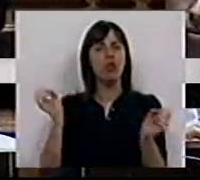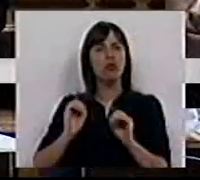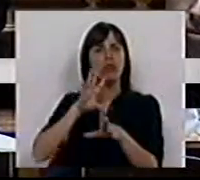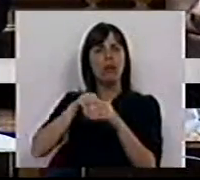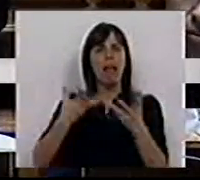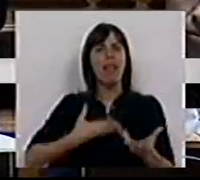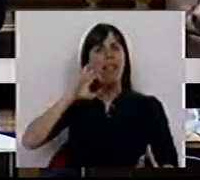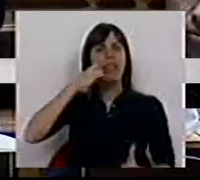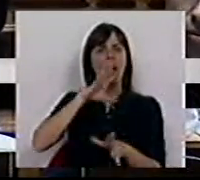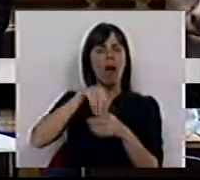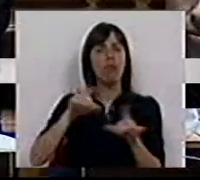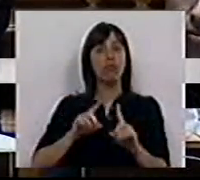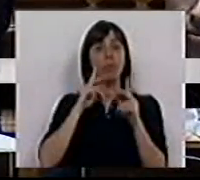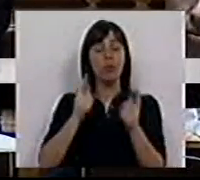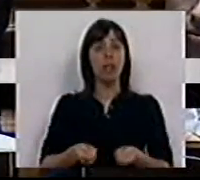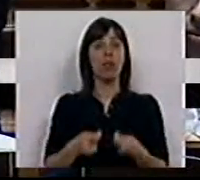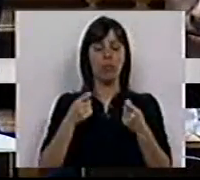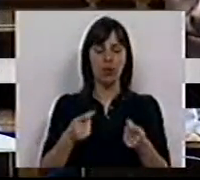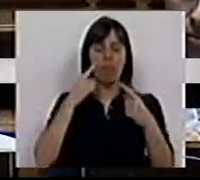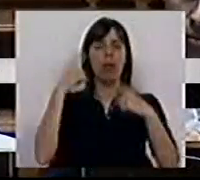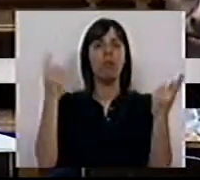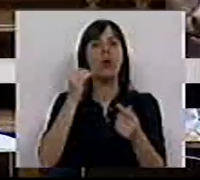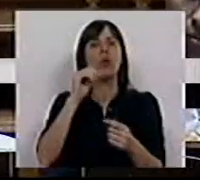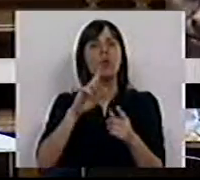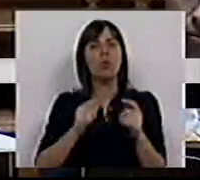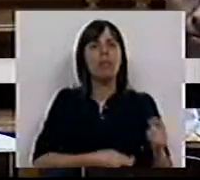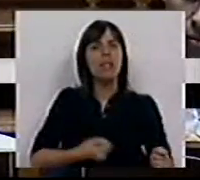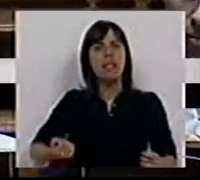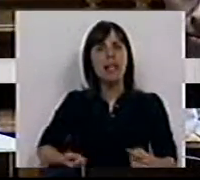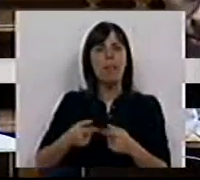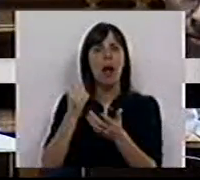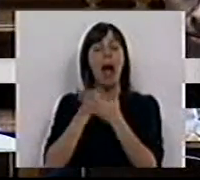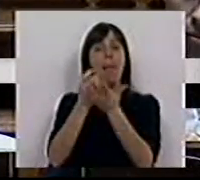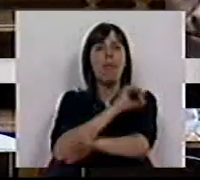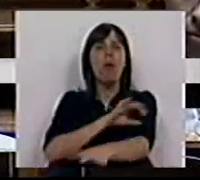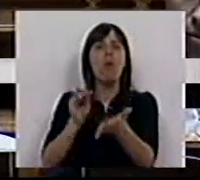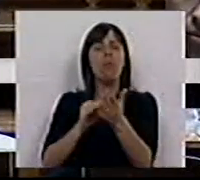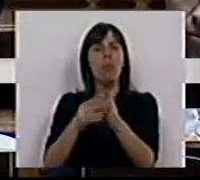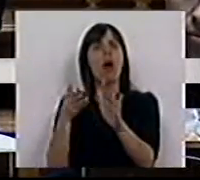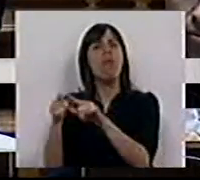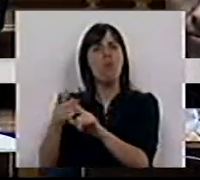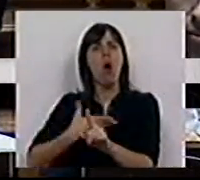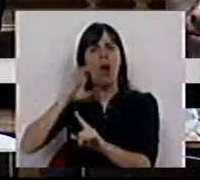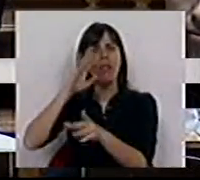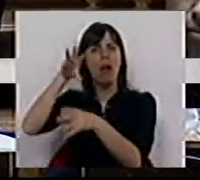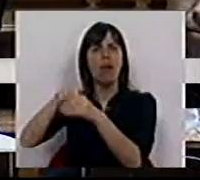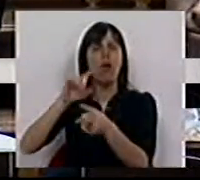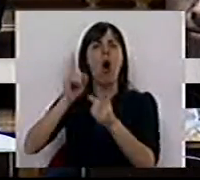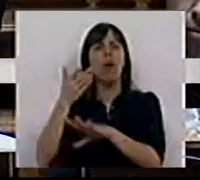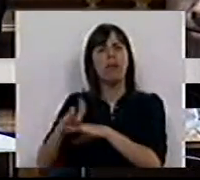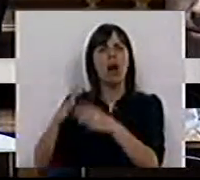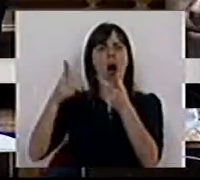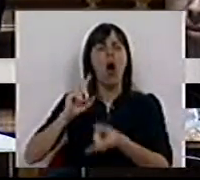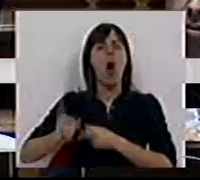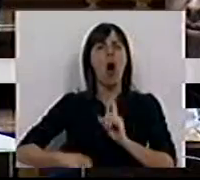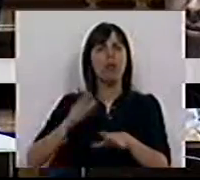entram para o déficit quando os investimentos públicos, ou os subsídios de desemprego, ou o apoio à pobreza entra para o déficit? Que tipo de